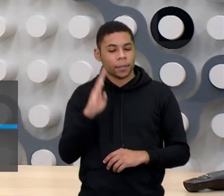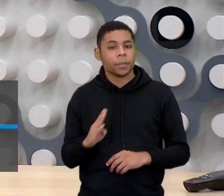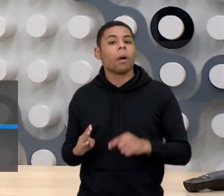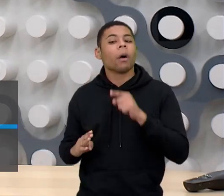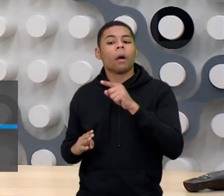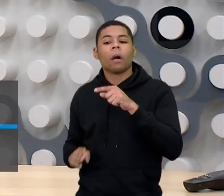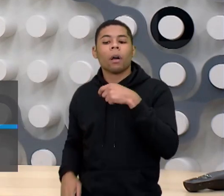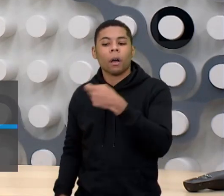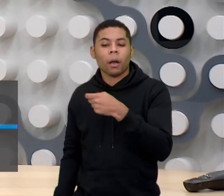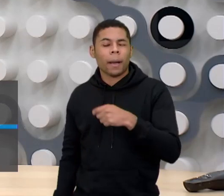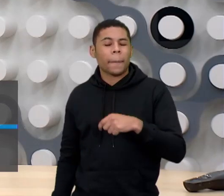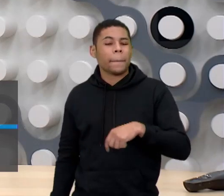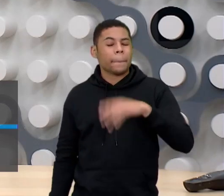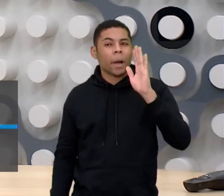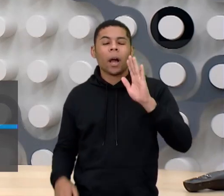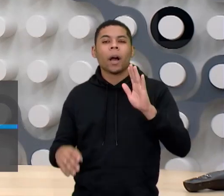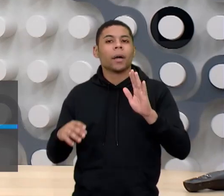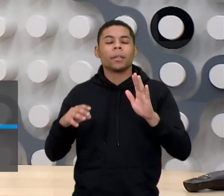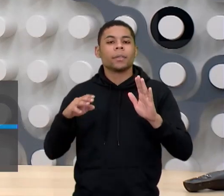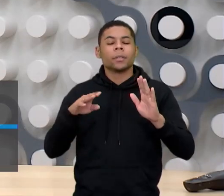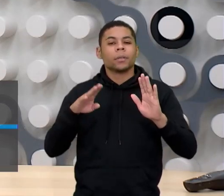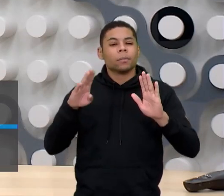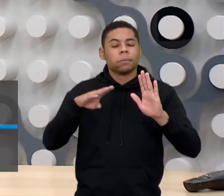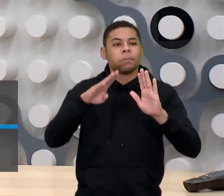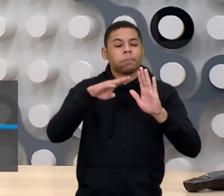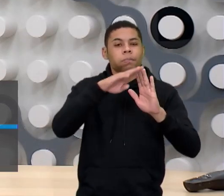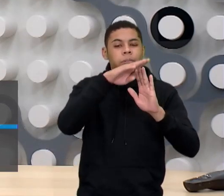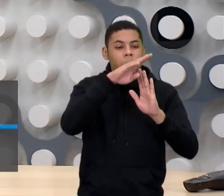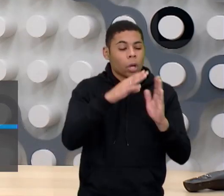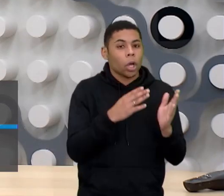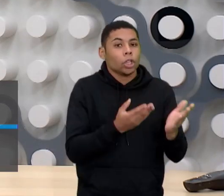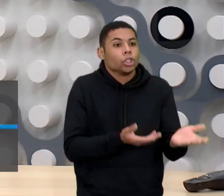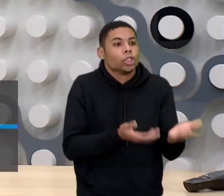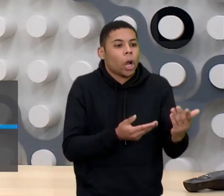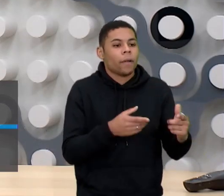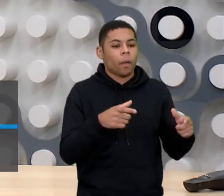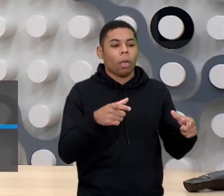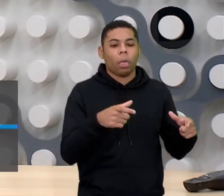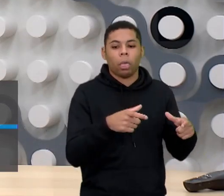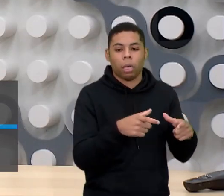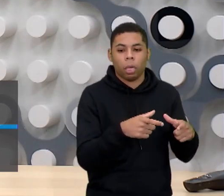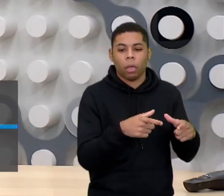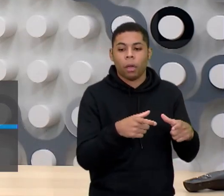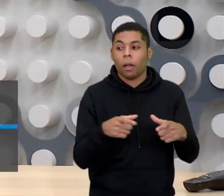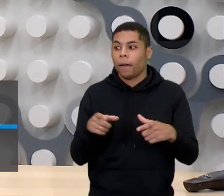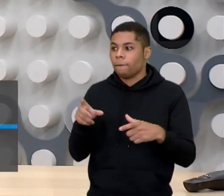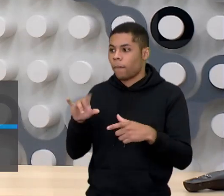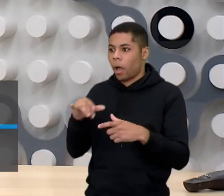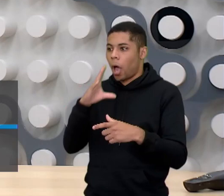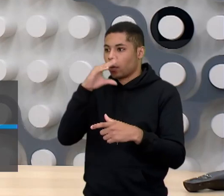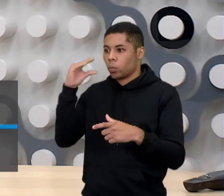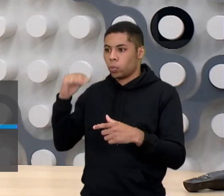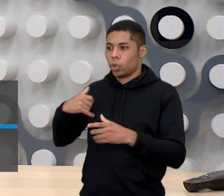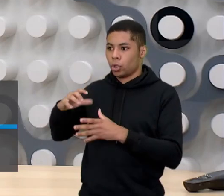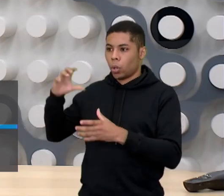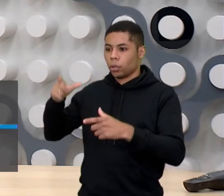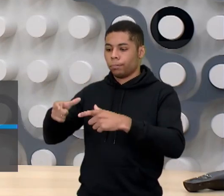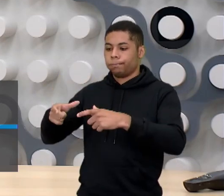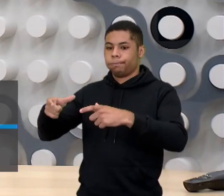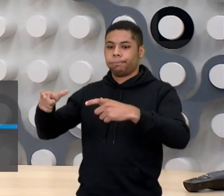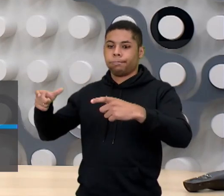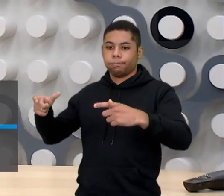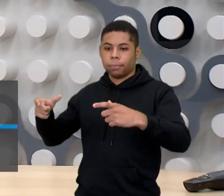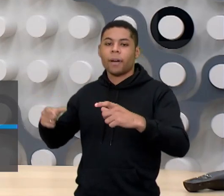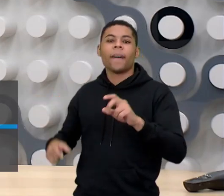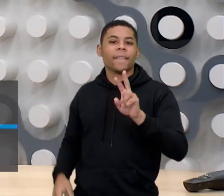ficando, né, gradativamente entre adulta para idoso, né? Como eu falei, daqui mais ou menos 30 anos deva mudar esse padrão